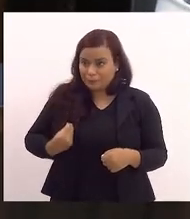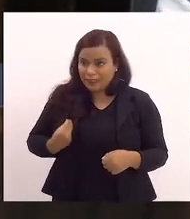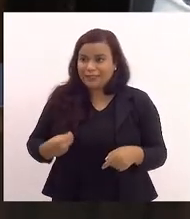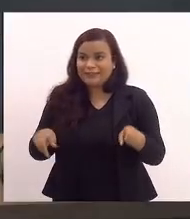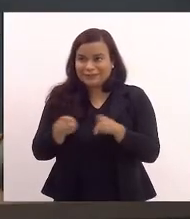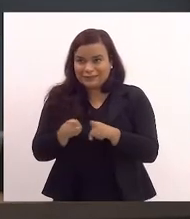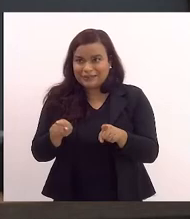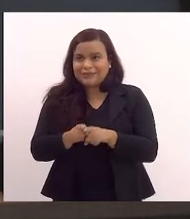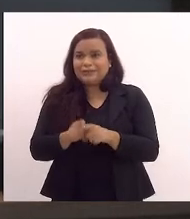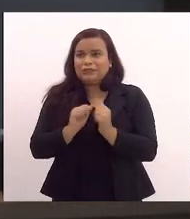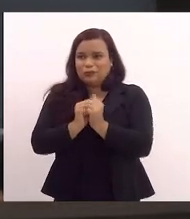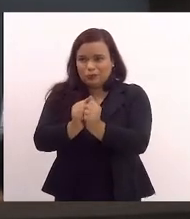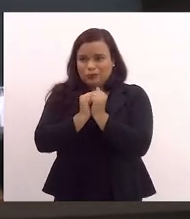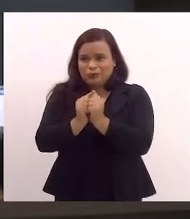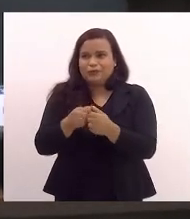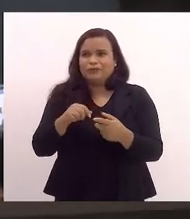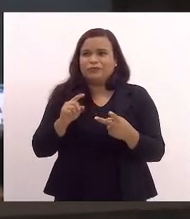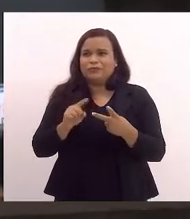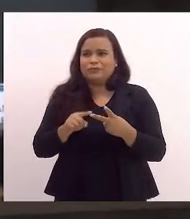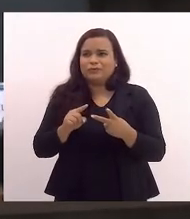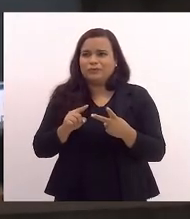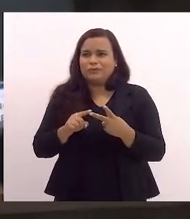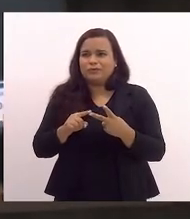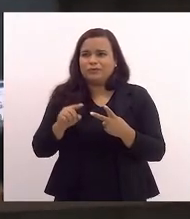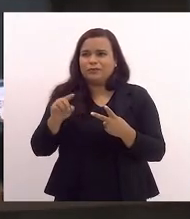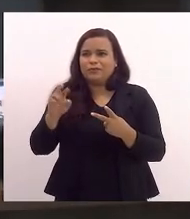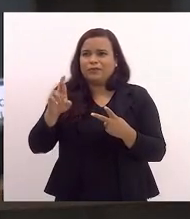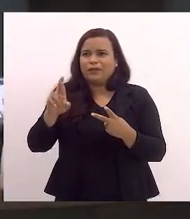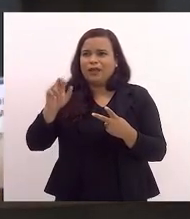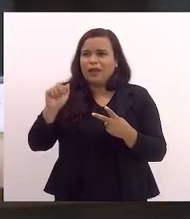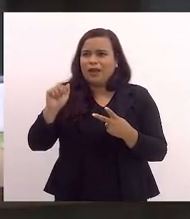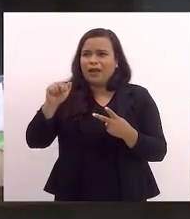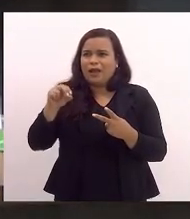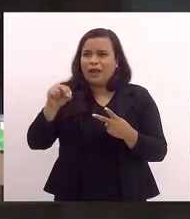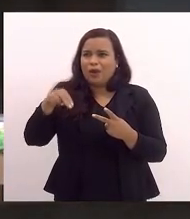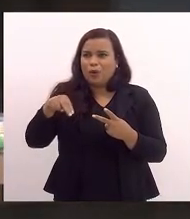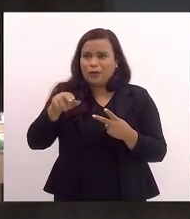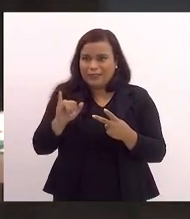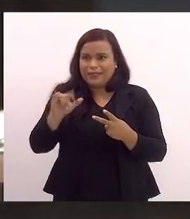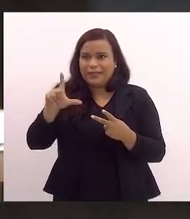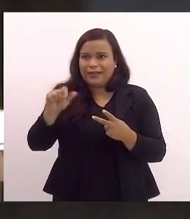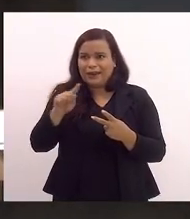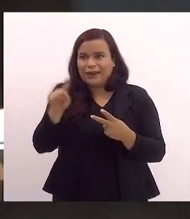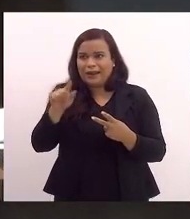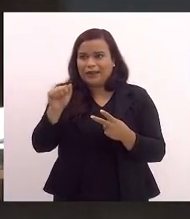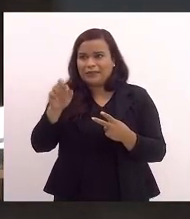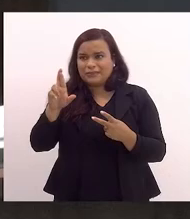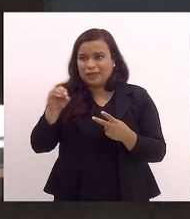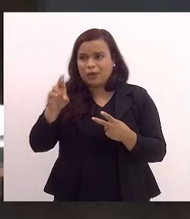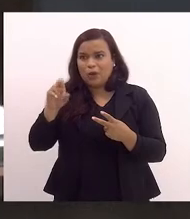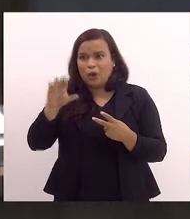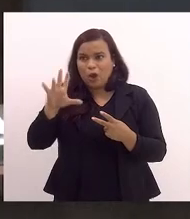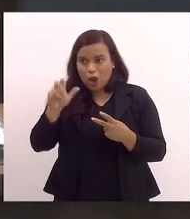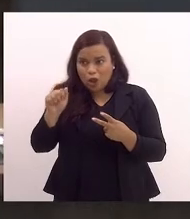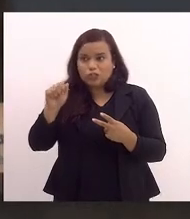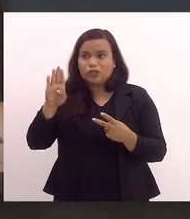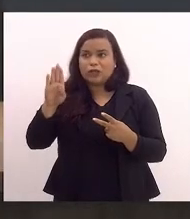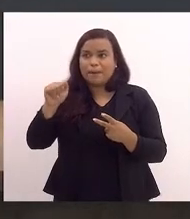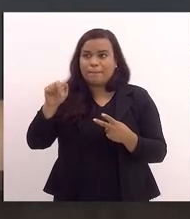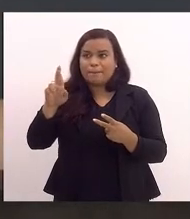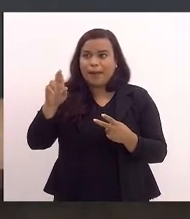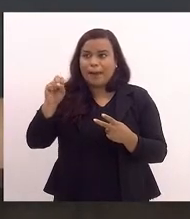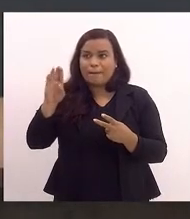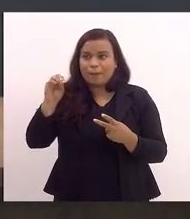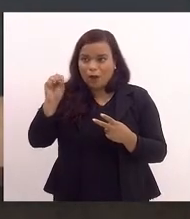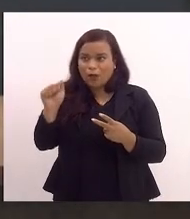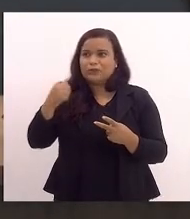nós. Chamo aqui a Raoni Lázaro Rocha Barbosa, que também está